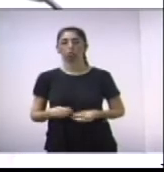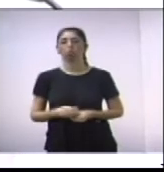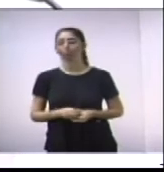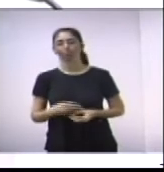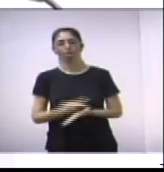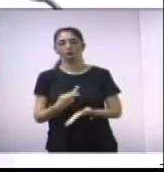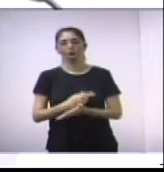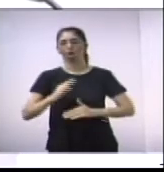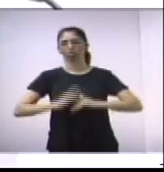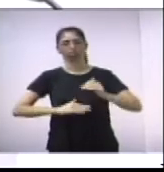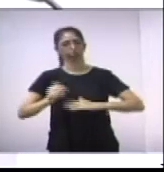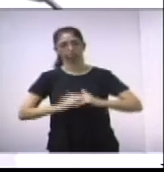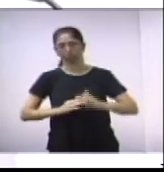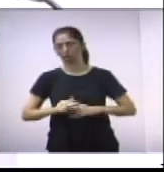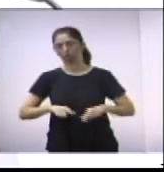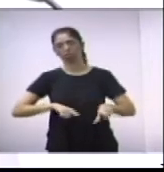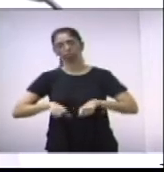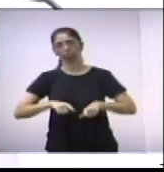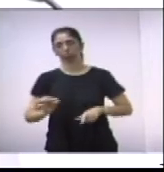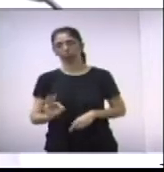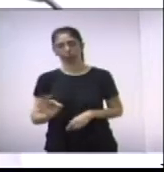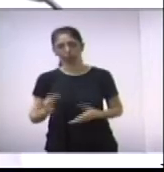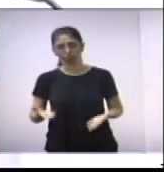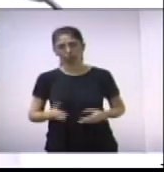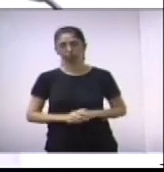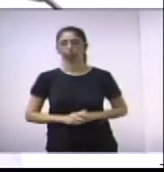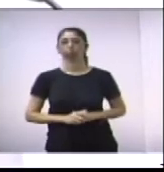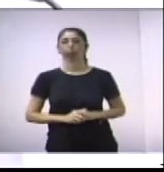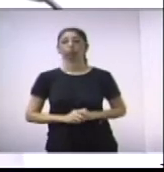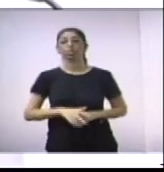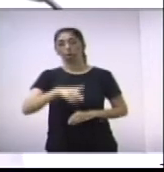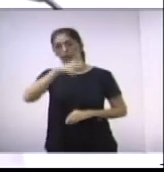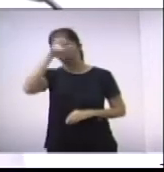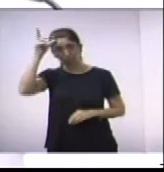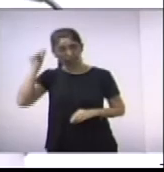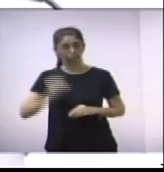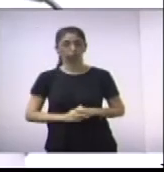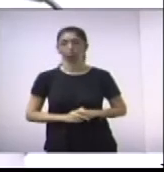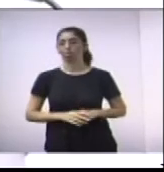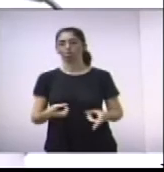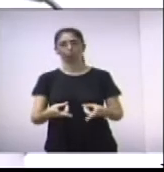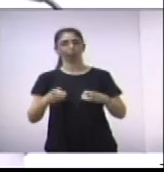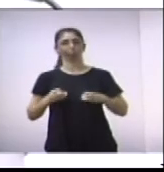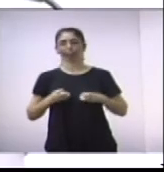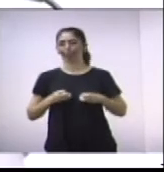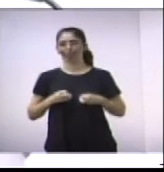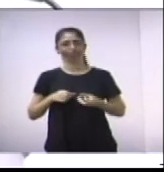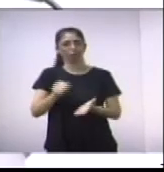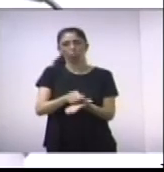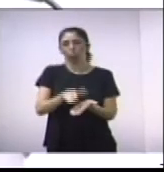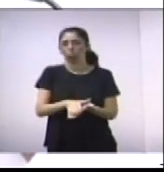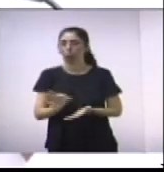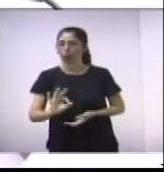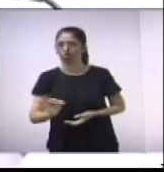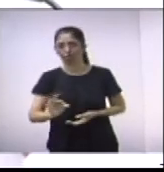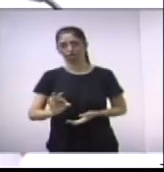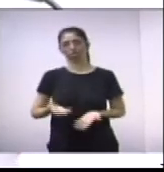que aquela nunca apontaria para a Prefeitura de Paulínia qualquer tipo de falha que pudesse lhe gerar algum tipo de